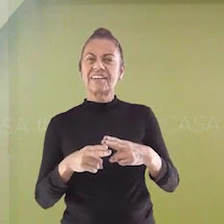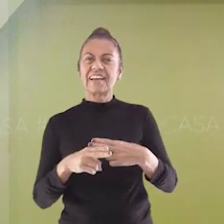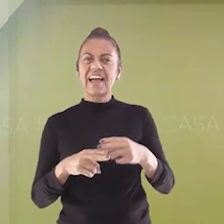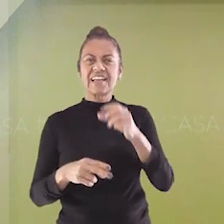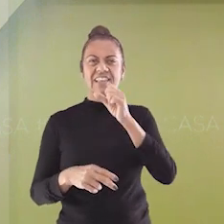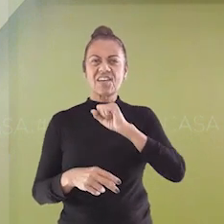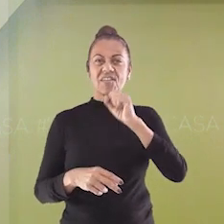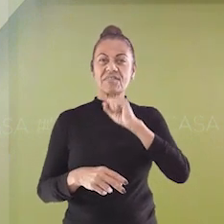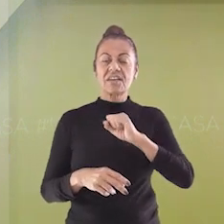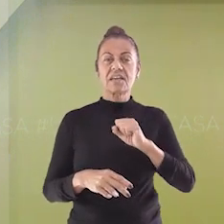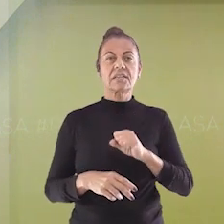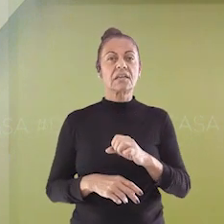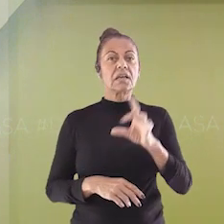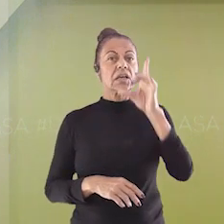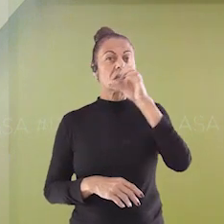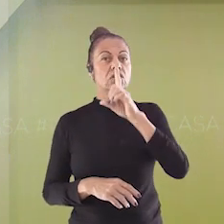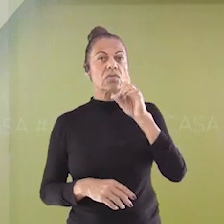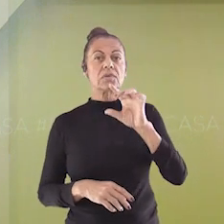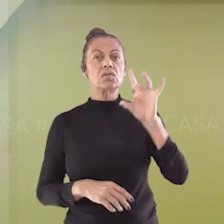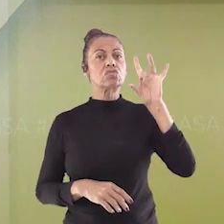comeu apenas uma folha.